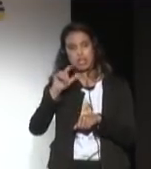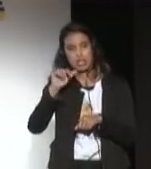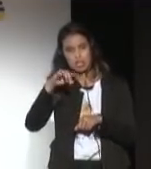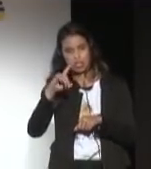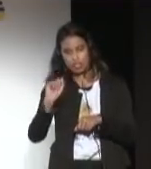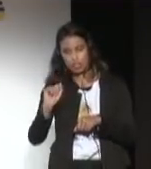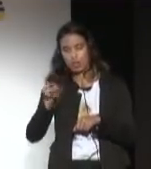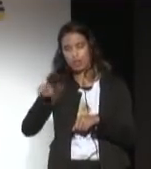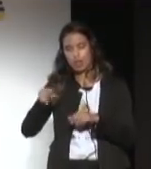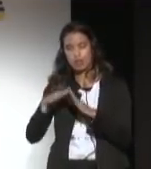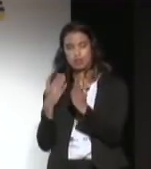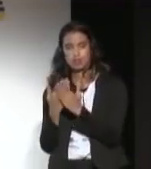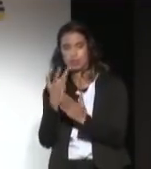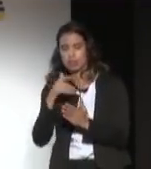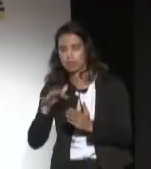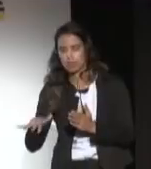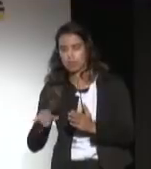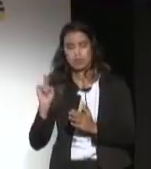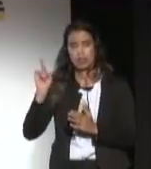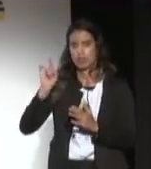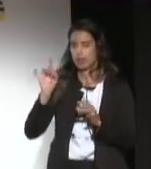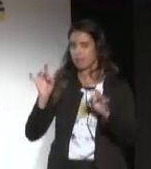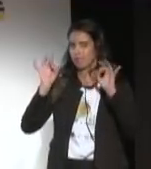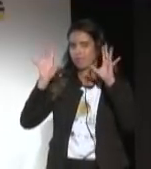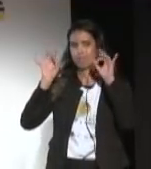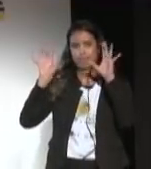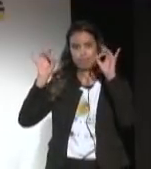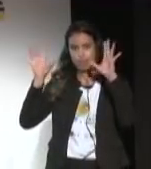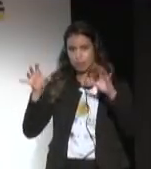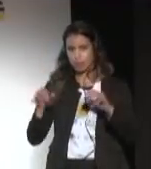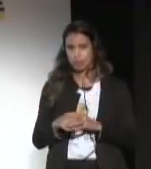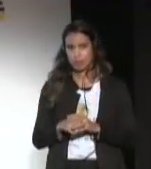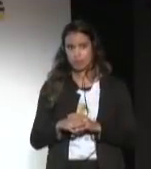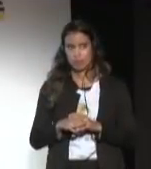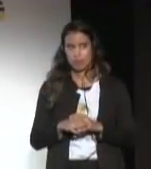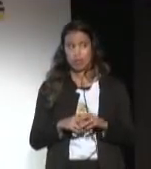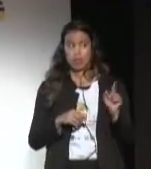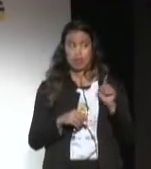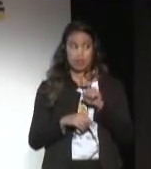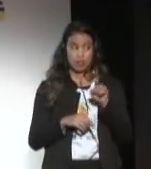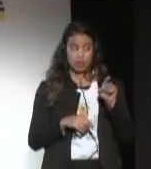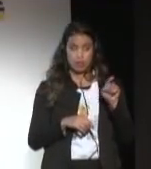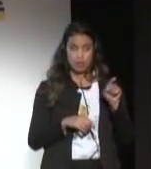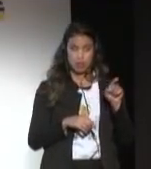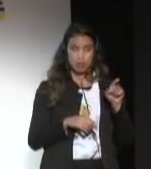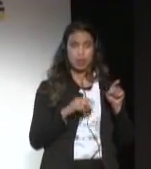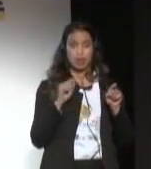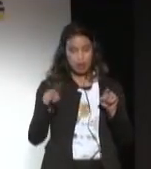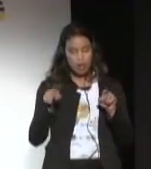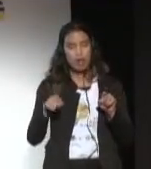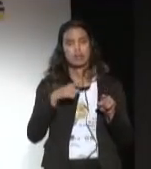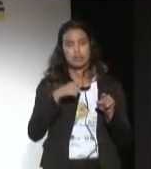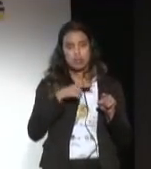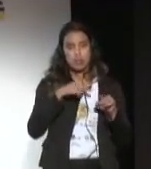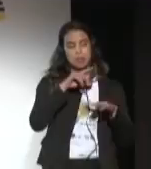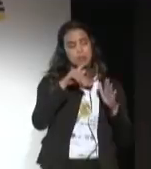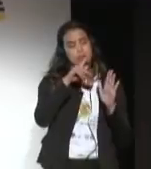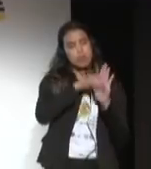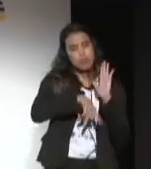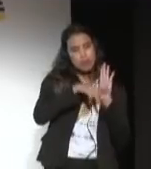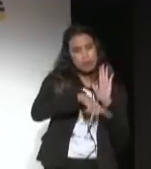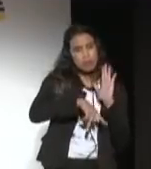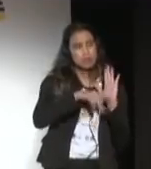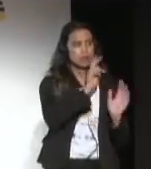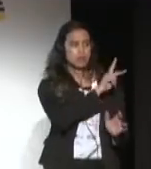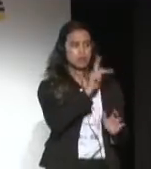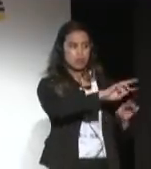que se aplicam conseguem o cargo. Isso é por causa da qualidade dos programas, do respeito da profissão, mas também no apoio